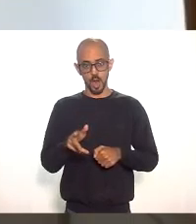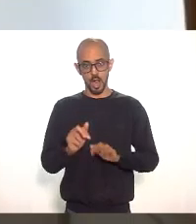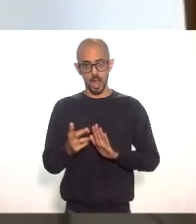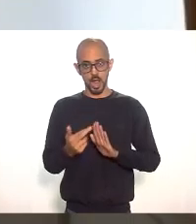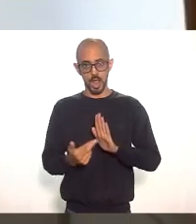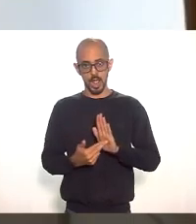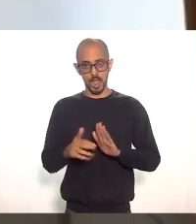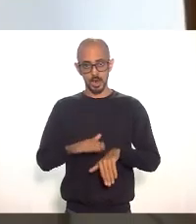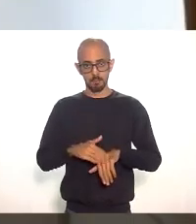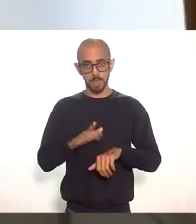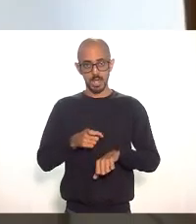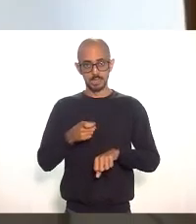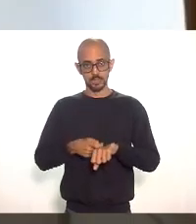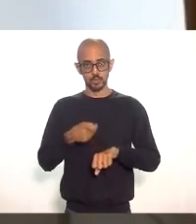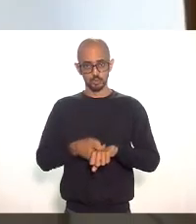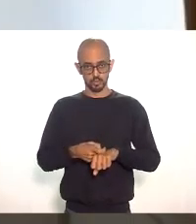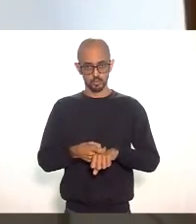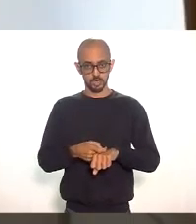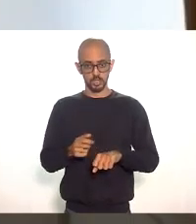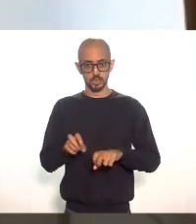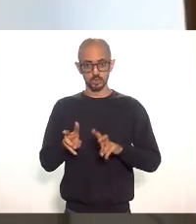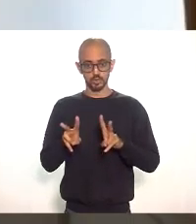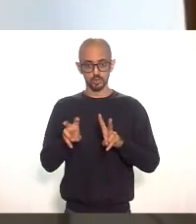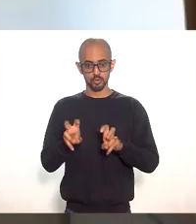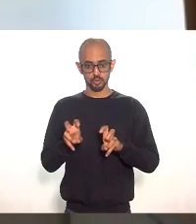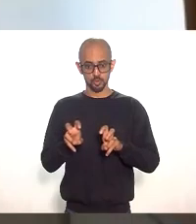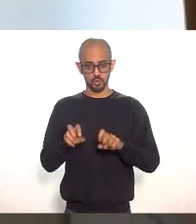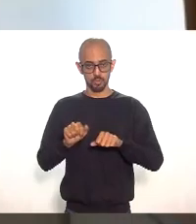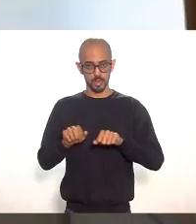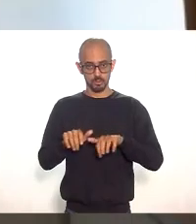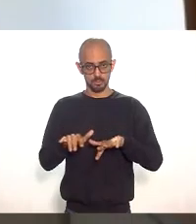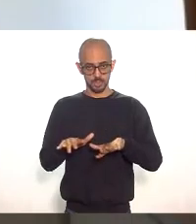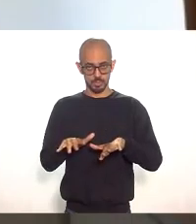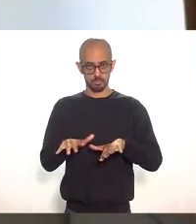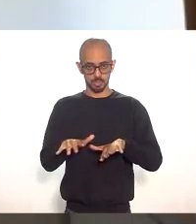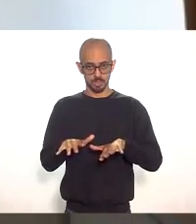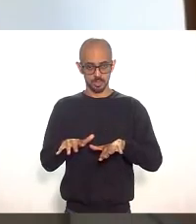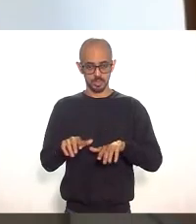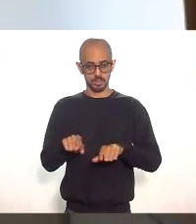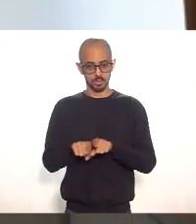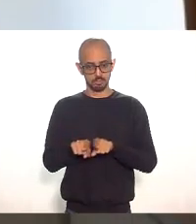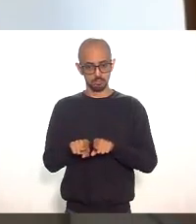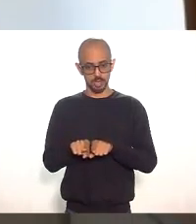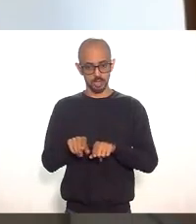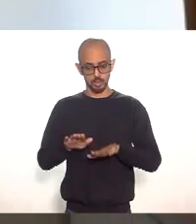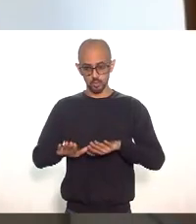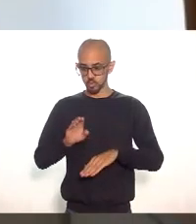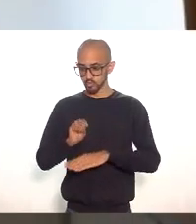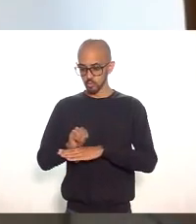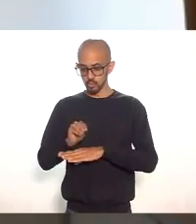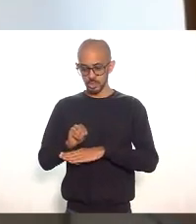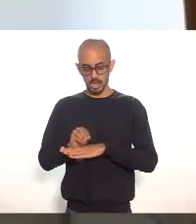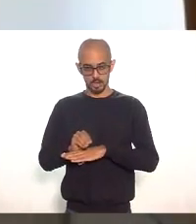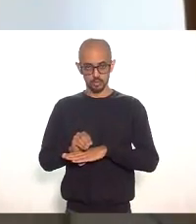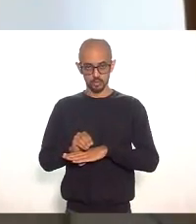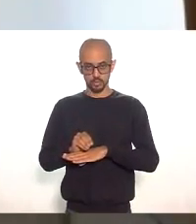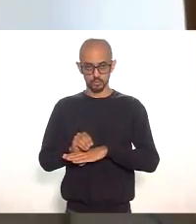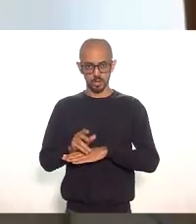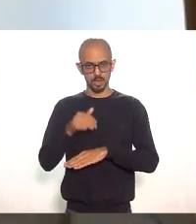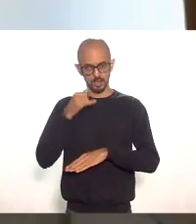restritivo em relação à análise pandêmica e os cuidados perante a ela,